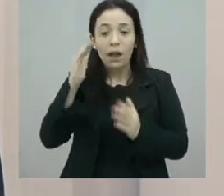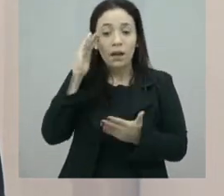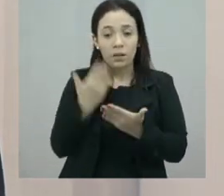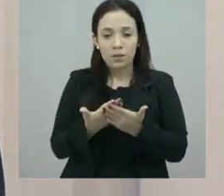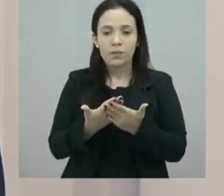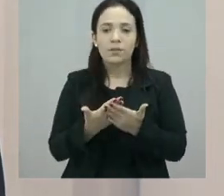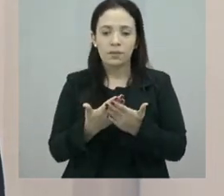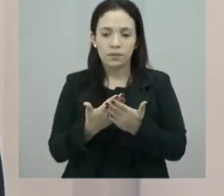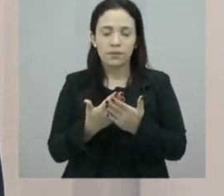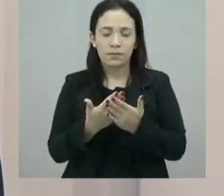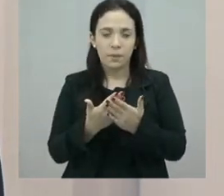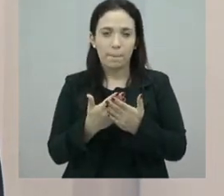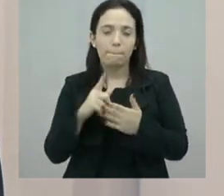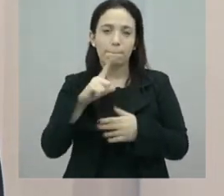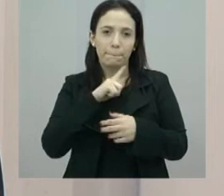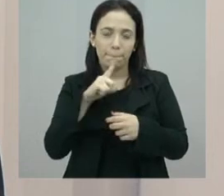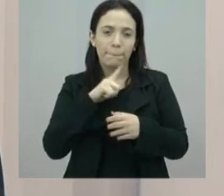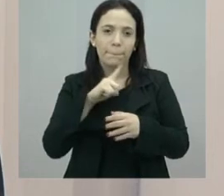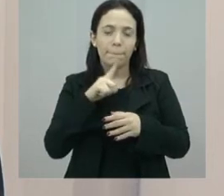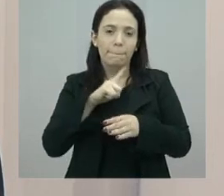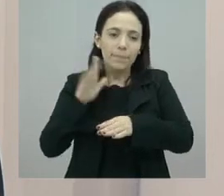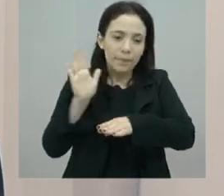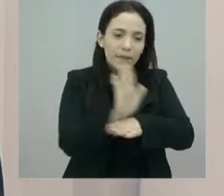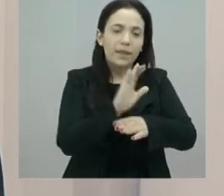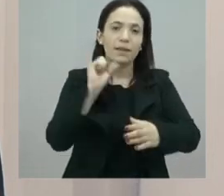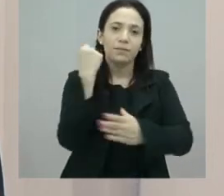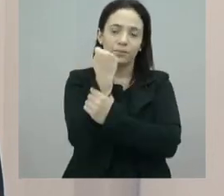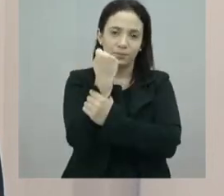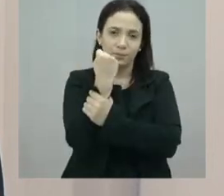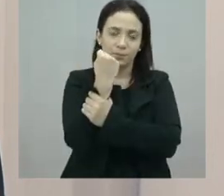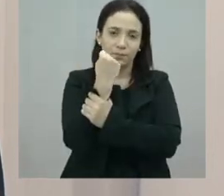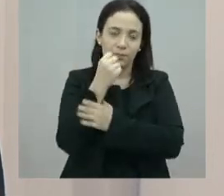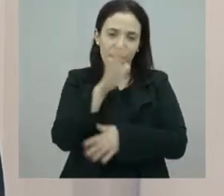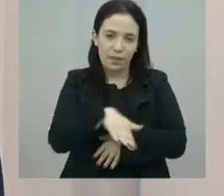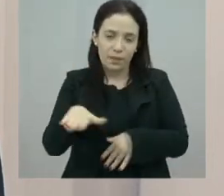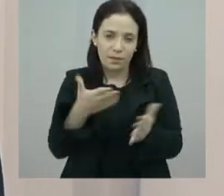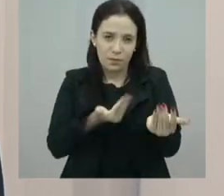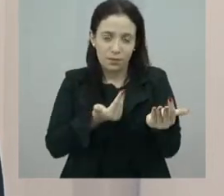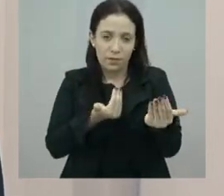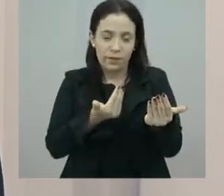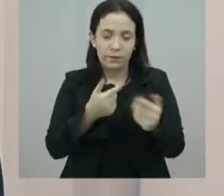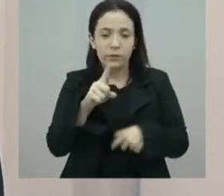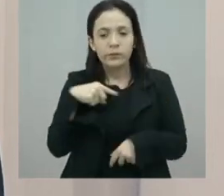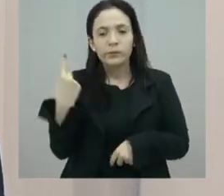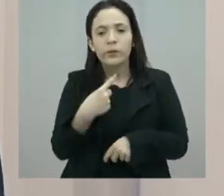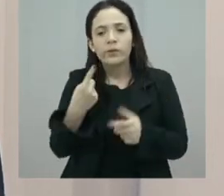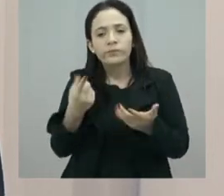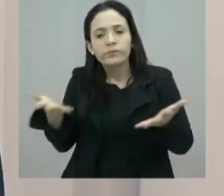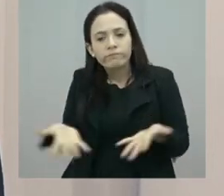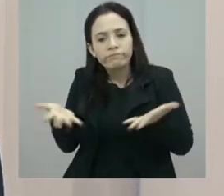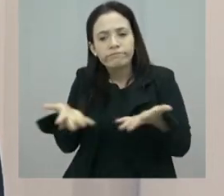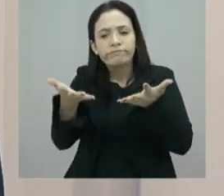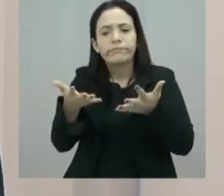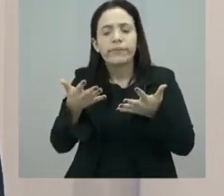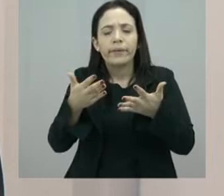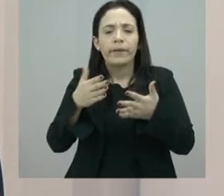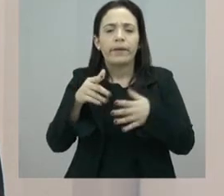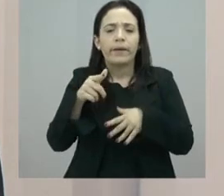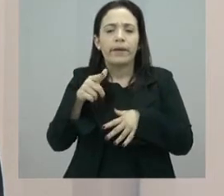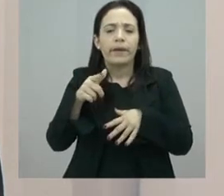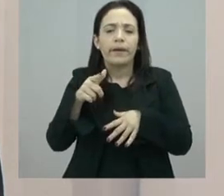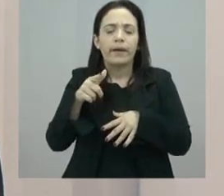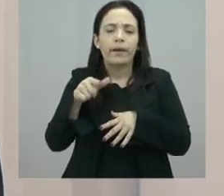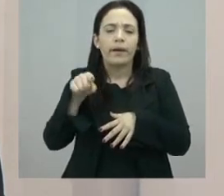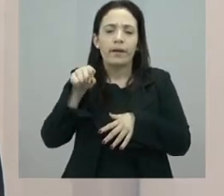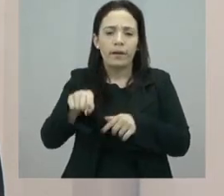acreditando estarmos fazendo o melhor para proteger a criança e adolescente, na verdade estamos revitimizando, fazendo com que ela